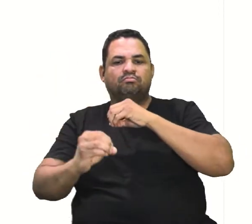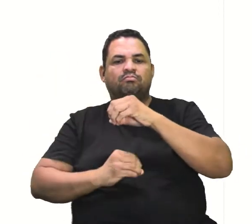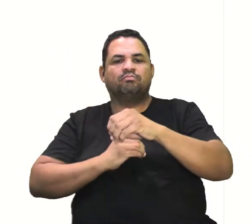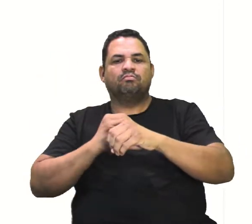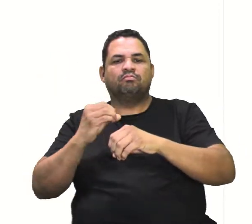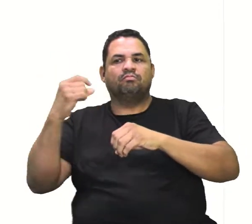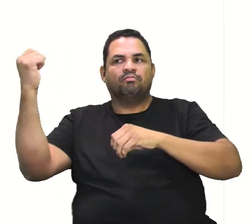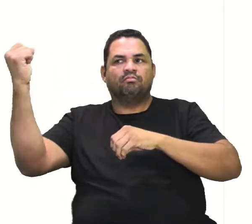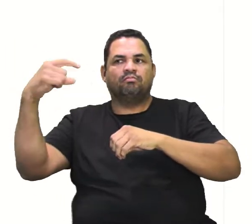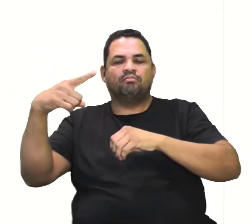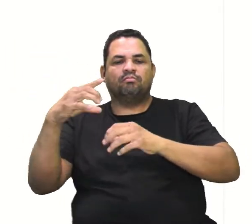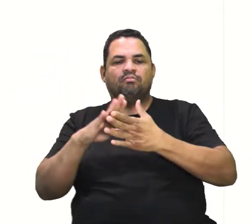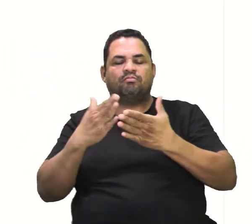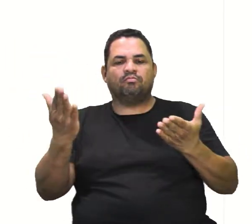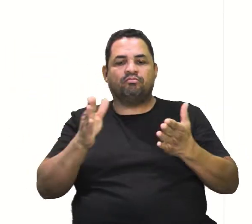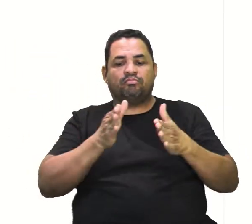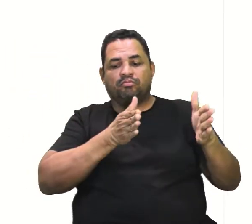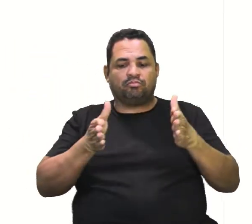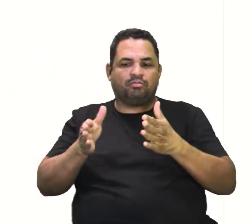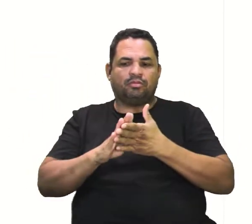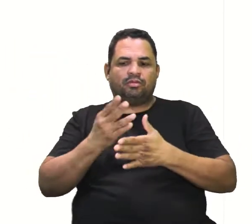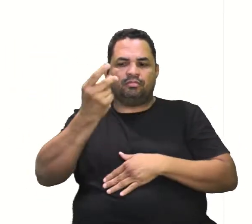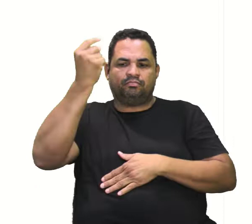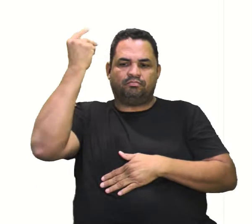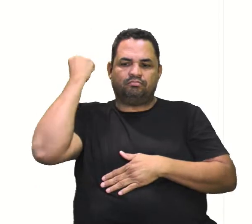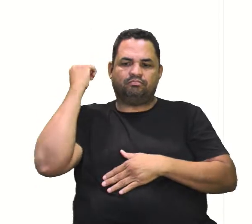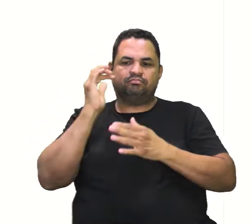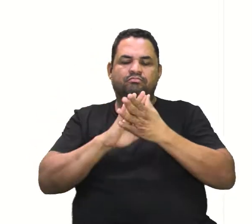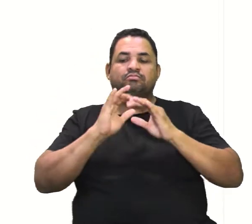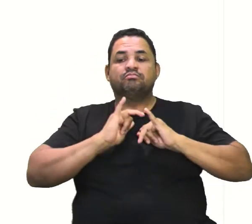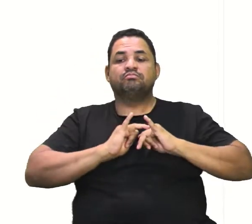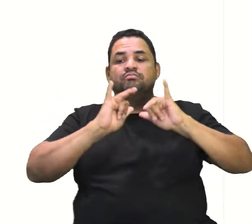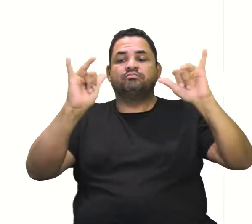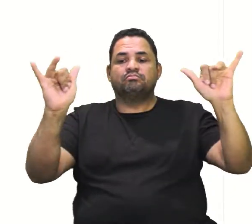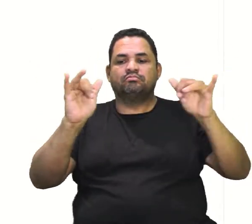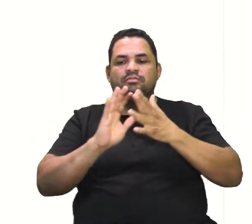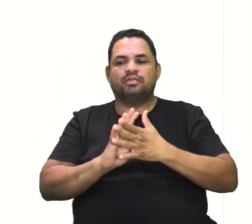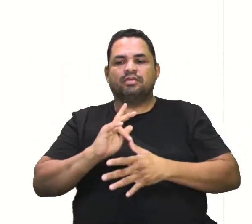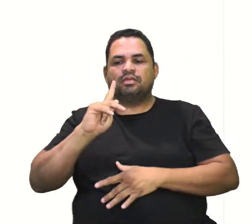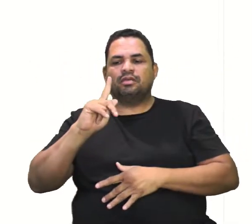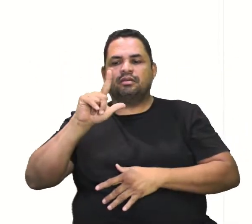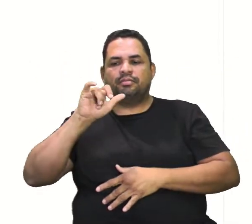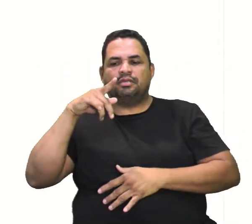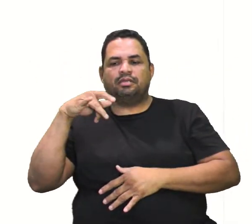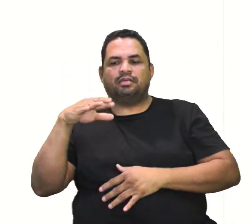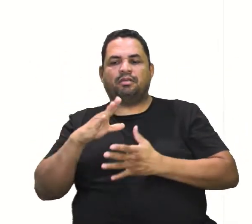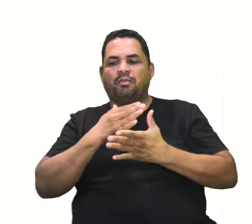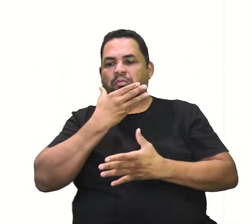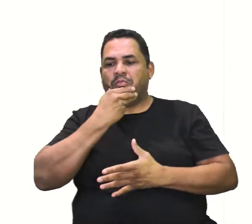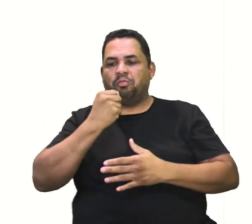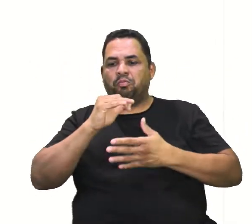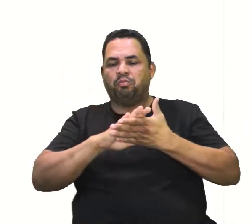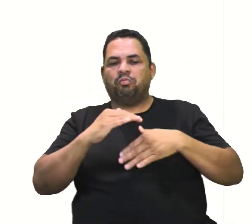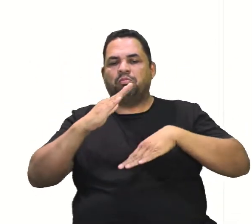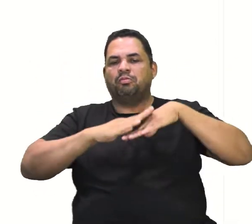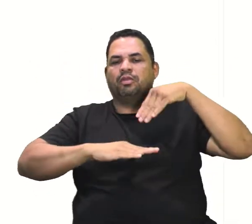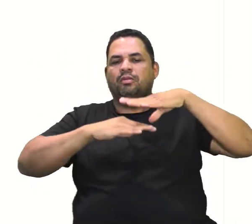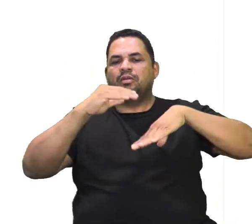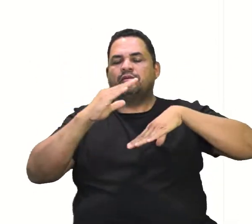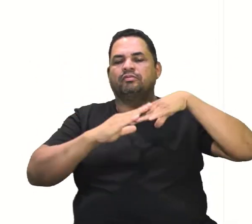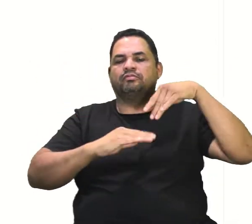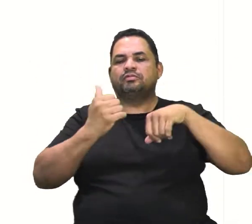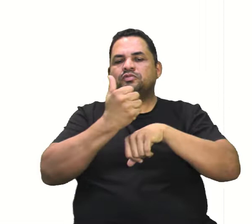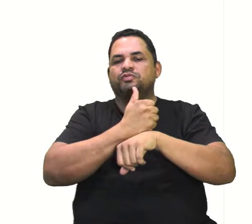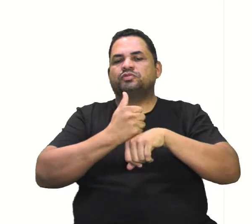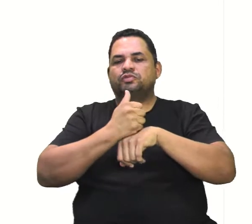movimentos elípticos. E na época, na verdade, Kepler foi quem divulgou. Teve um outro, né, cientista, um